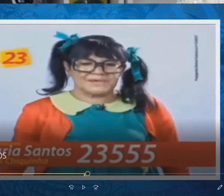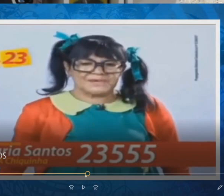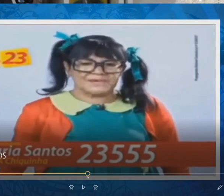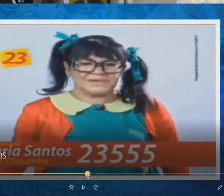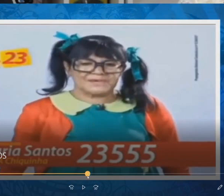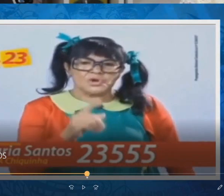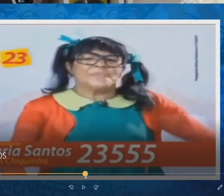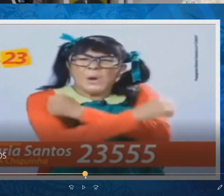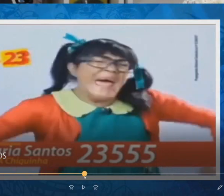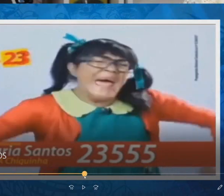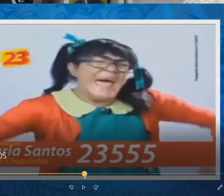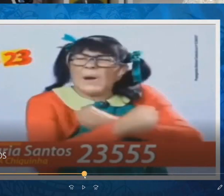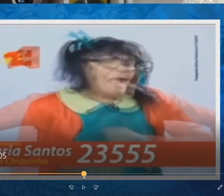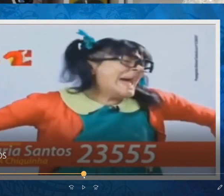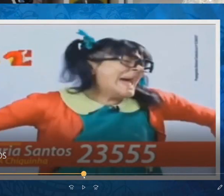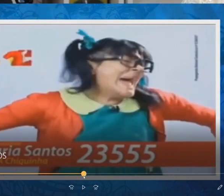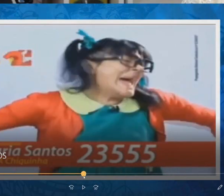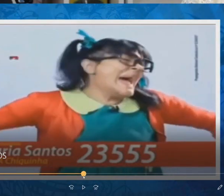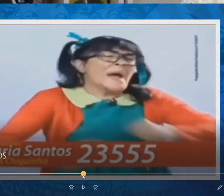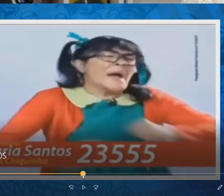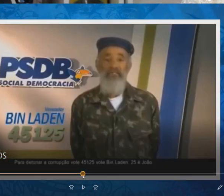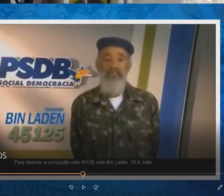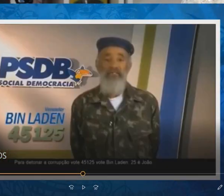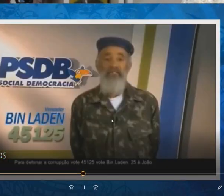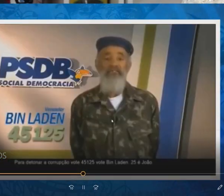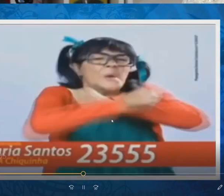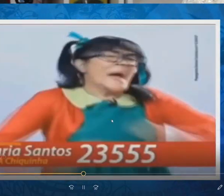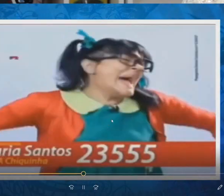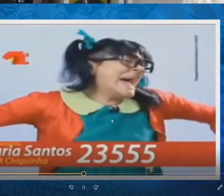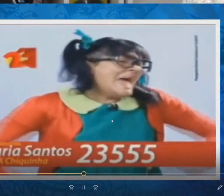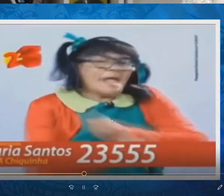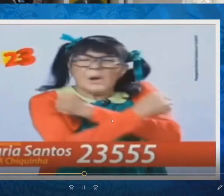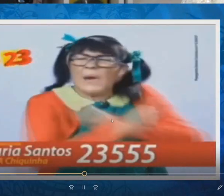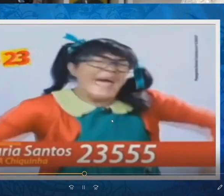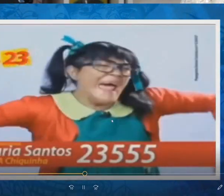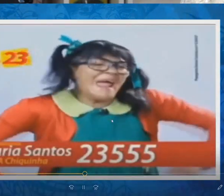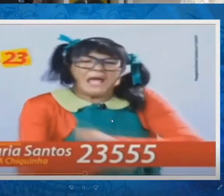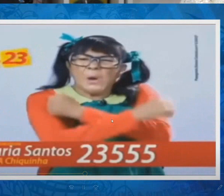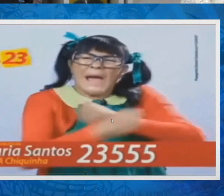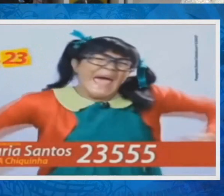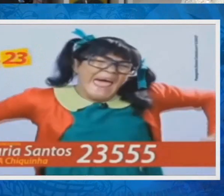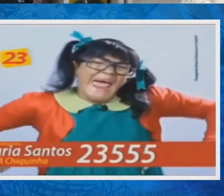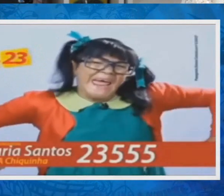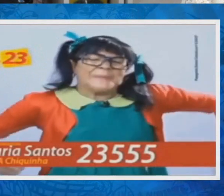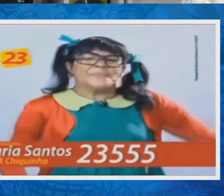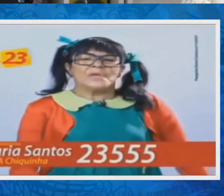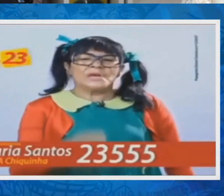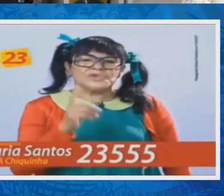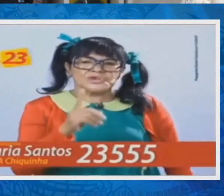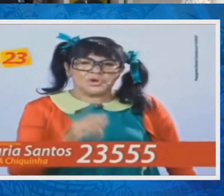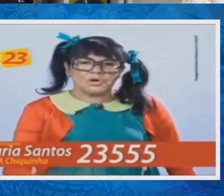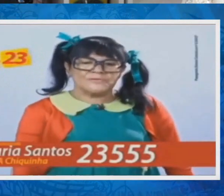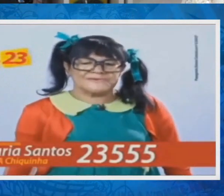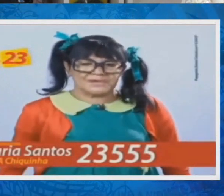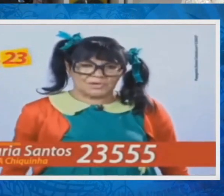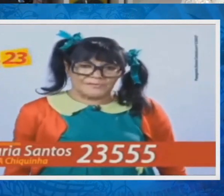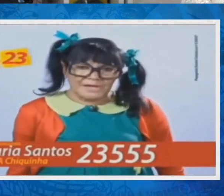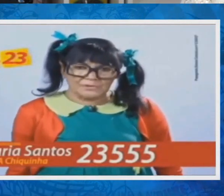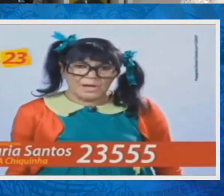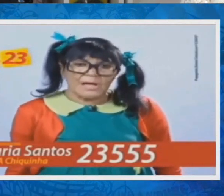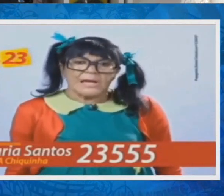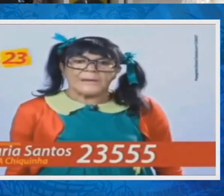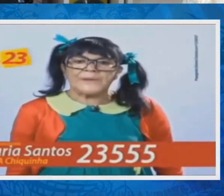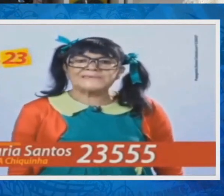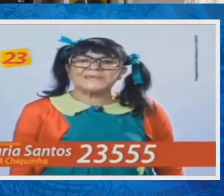era ah, para tá. Todo mundo. Não, até ler os dois, tranquilo. Lada, hein? Ué, ué, ué. Este choro que vocês